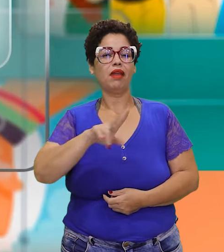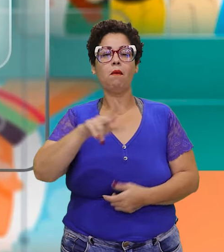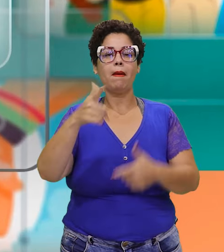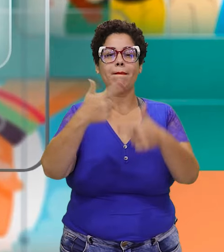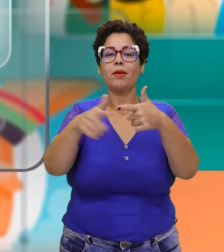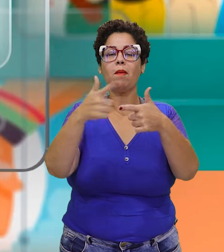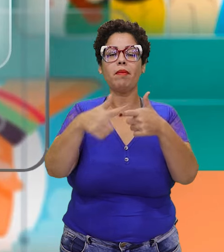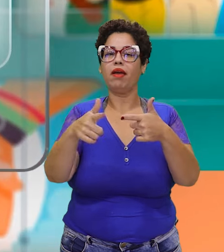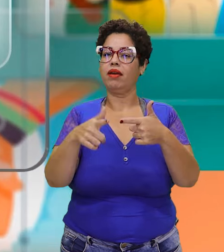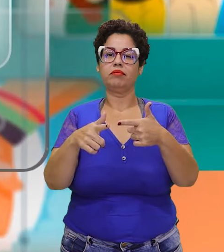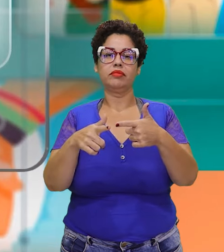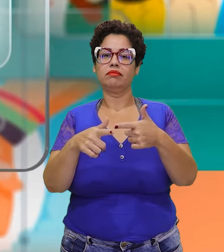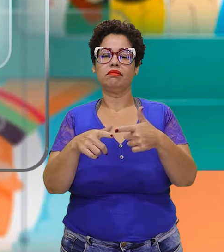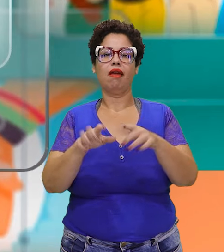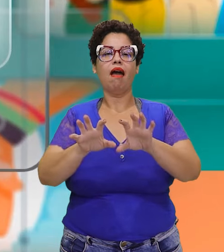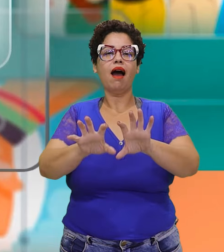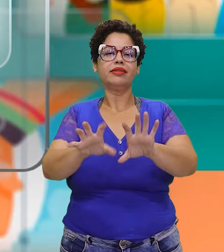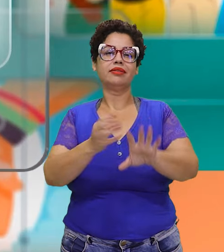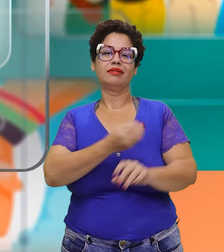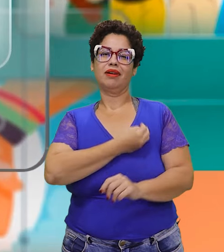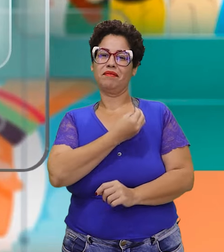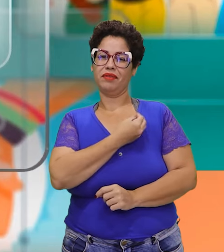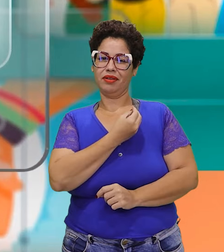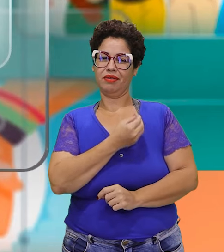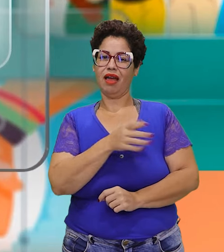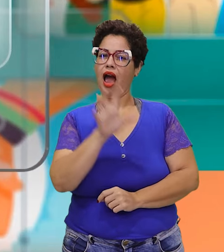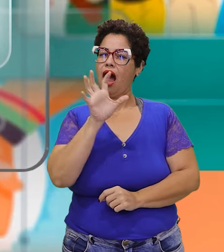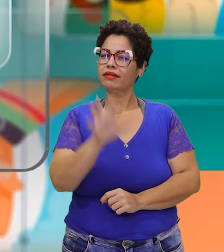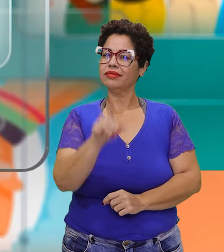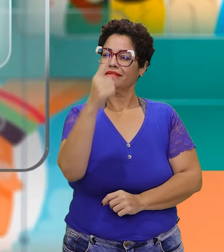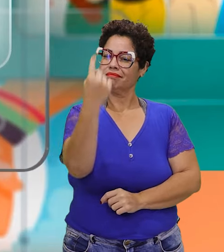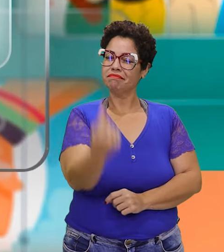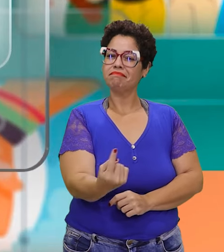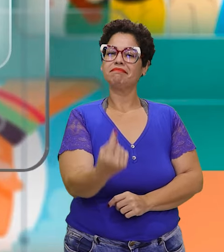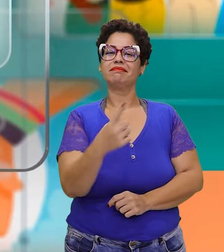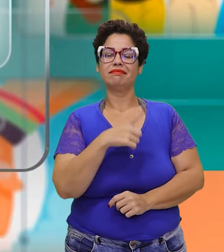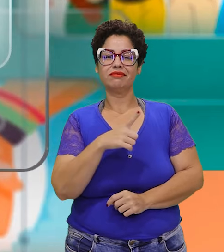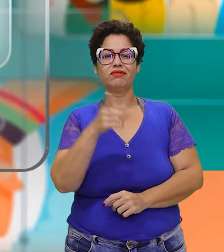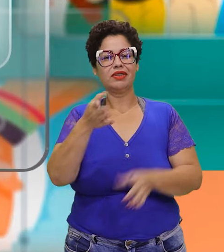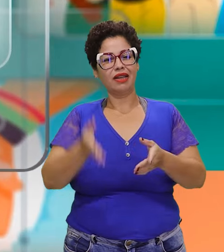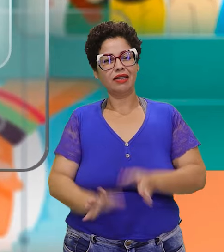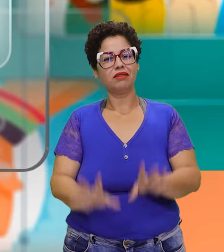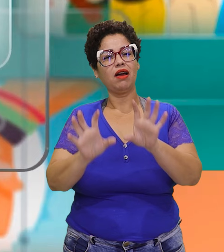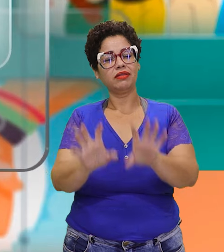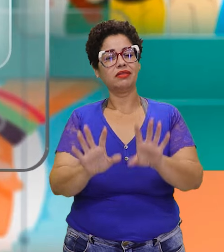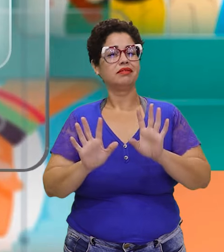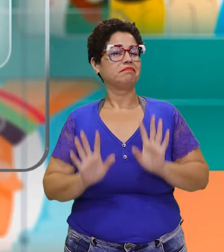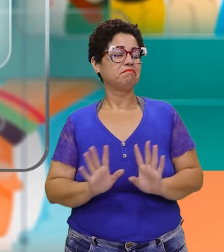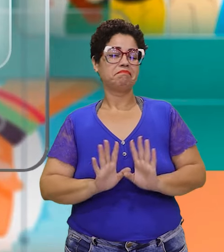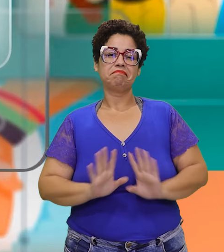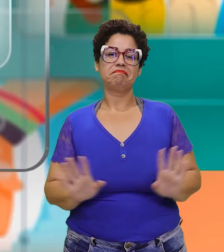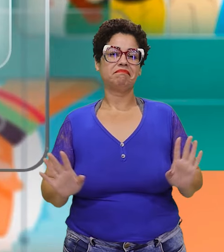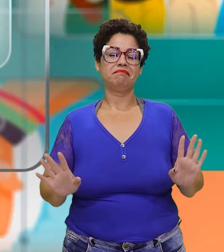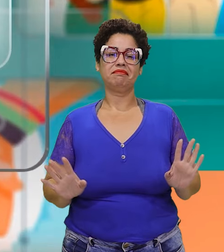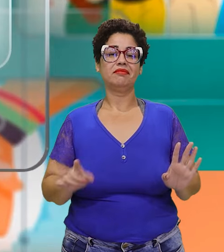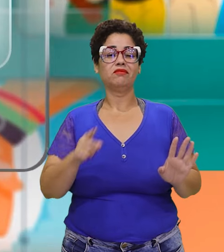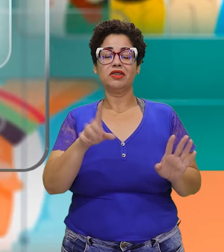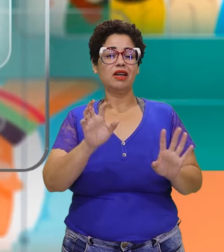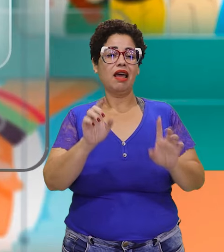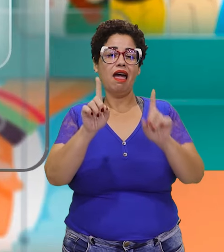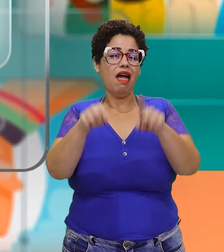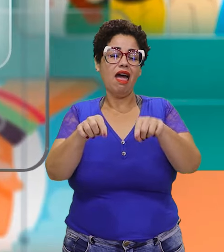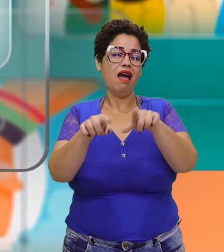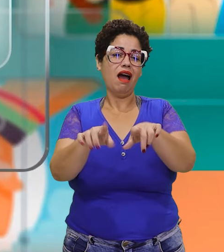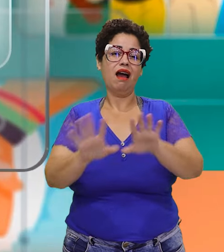é um problema, é uma condição de vida. É assim que você existe, é assim que você nasce, ou